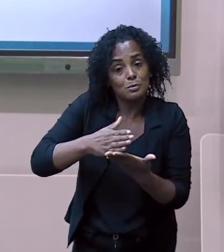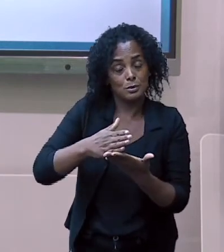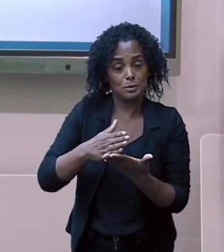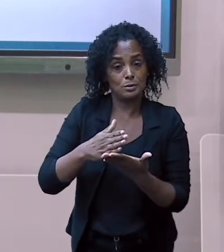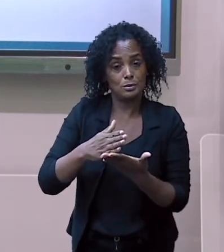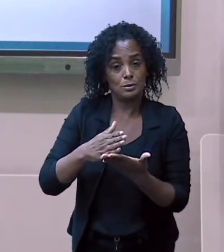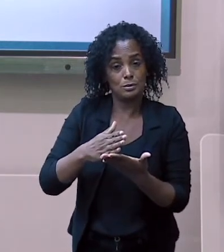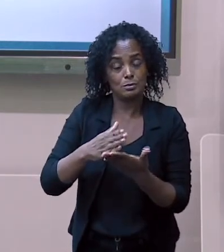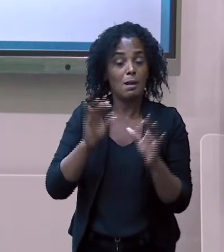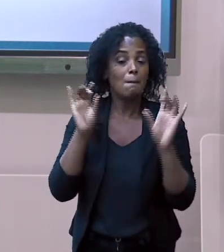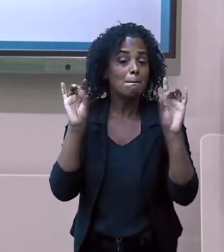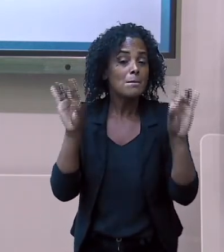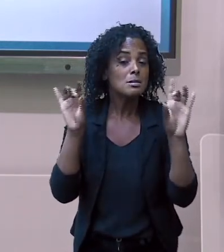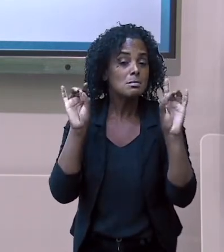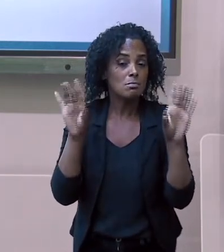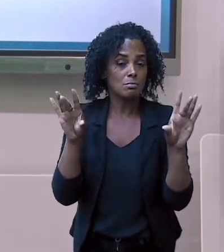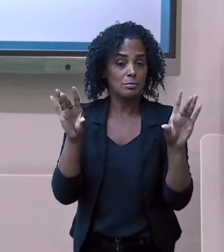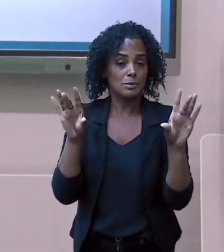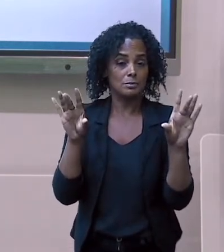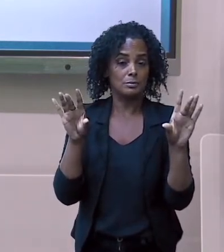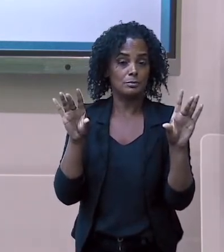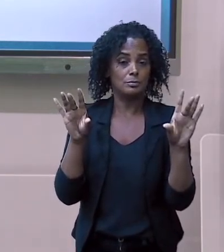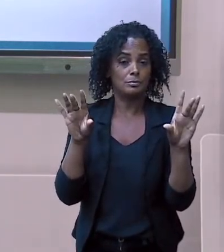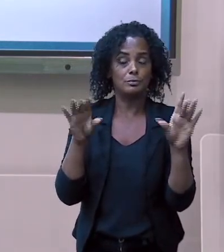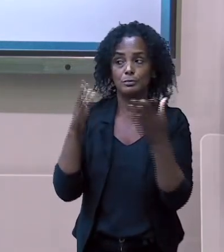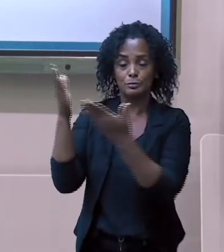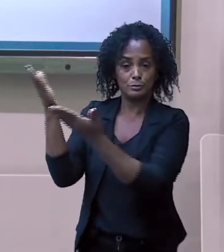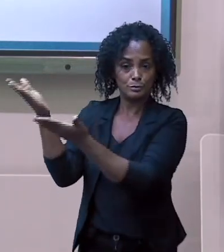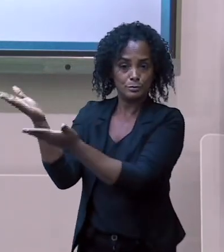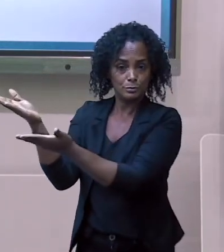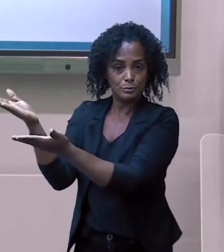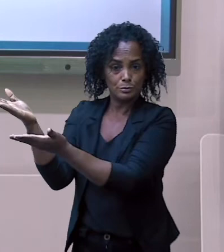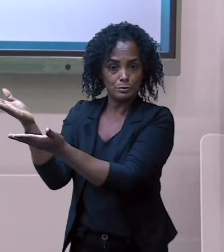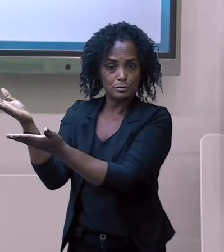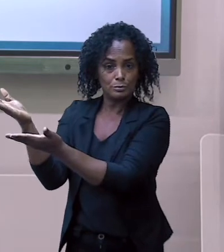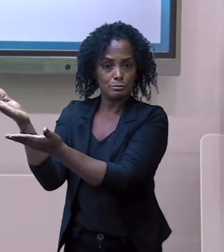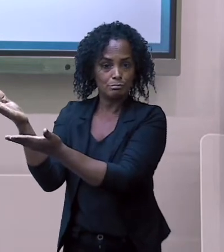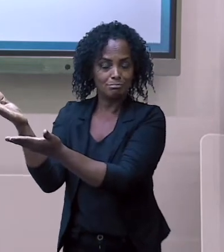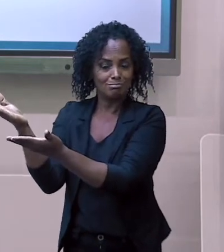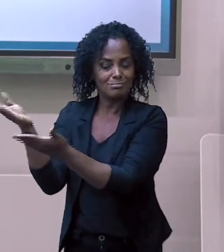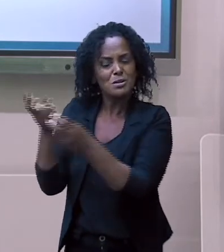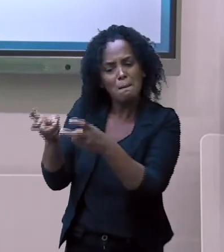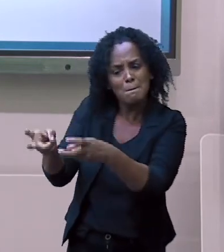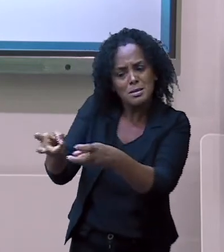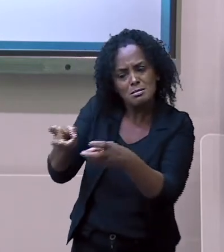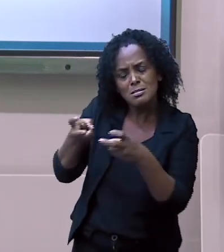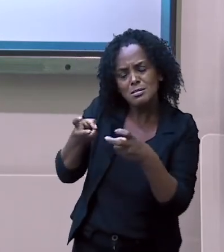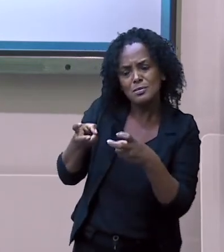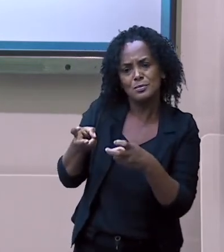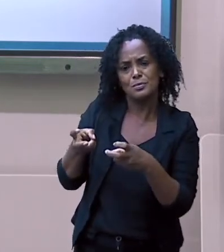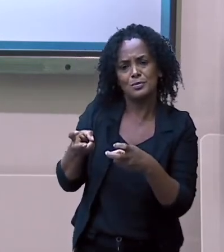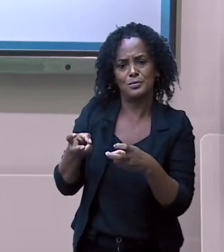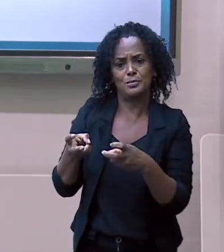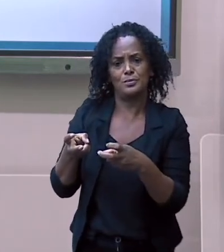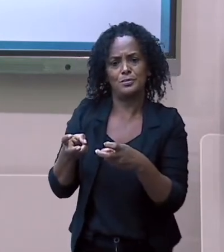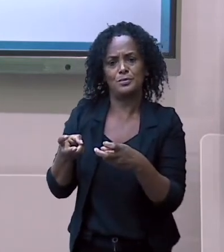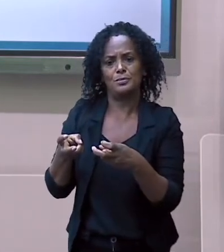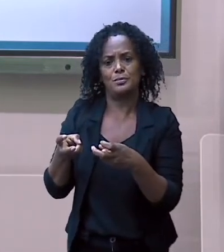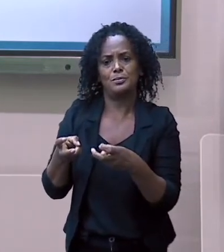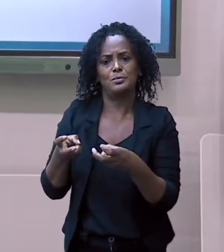é de multiplicação e de divisão. Então, veja só. Eu analisei essa expressão numérica, vi que ela